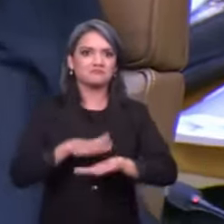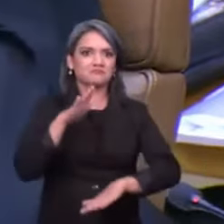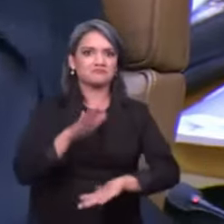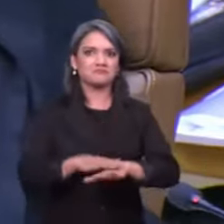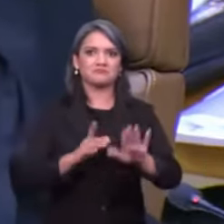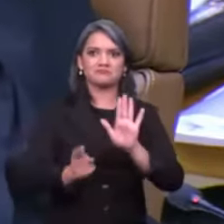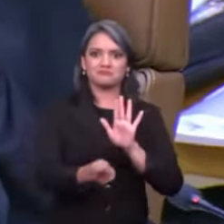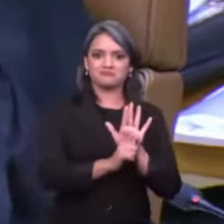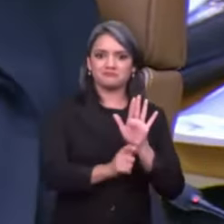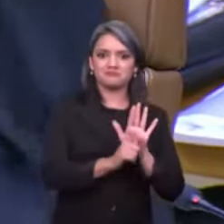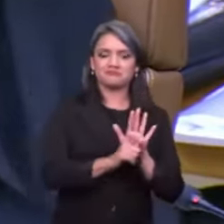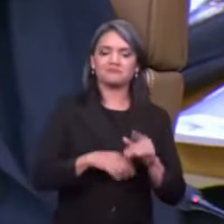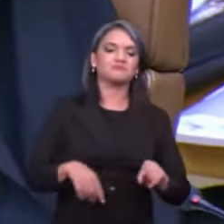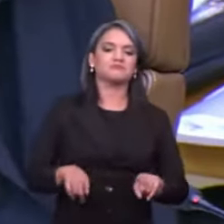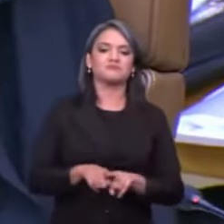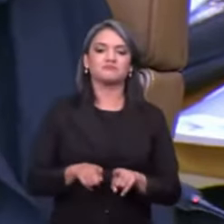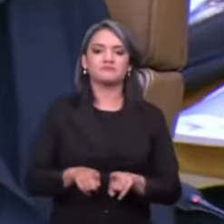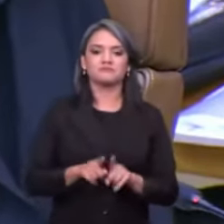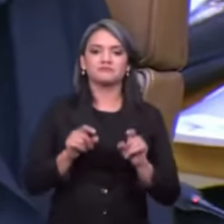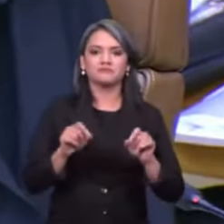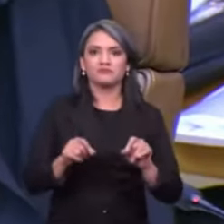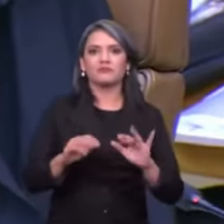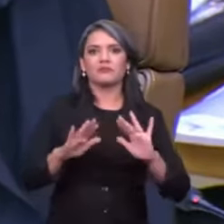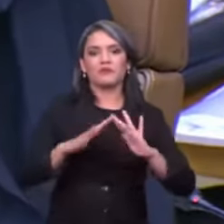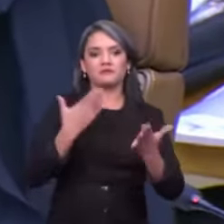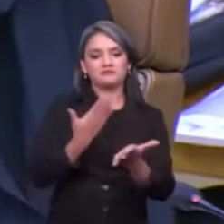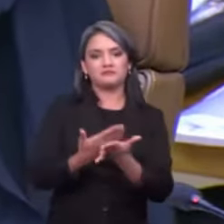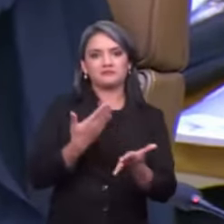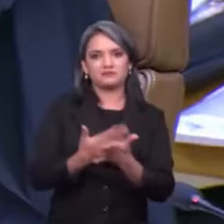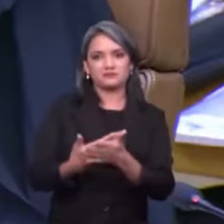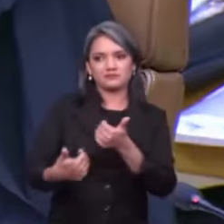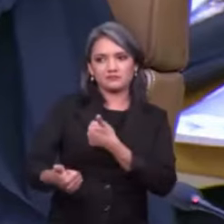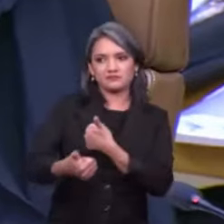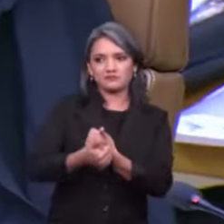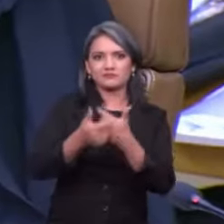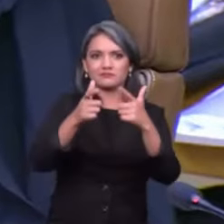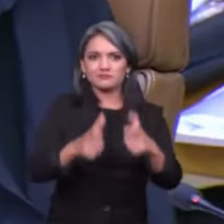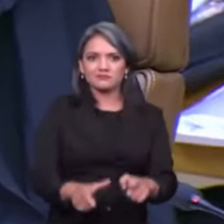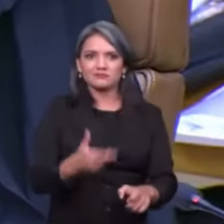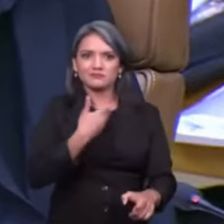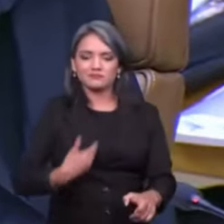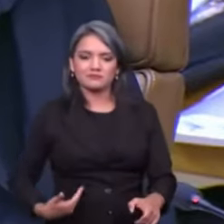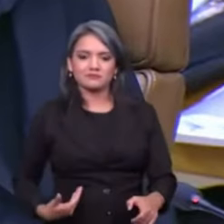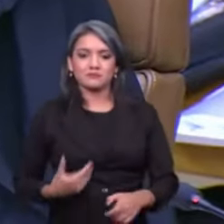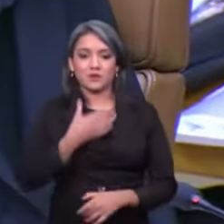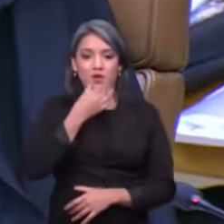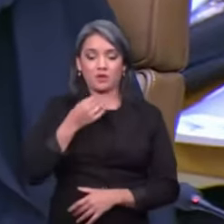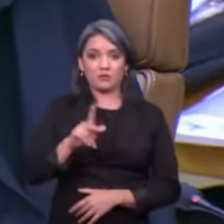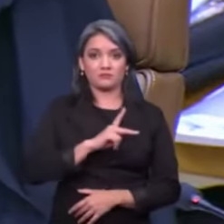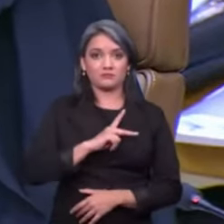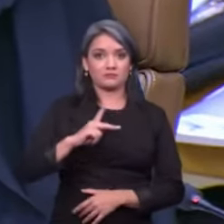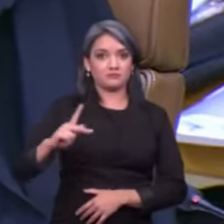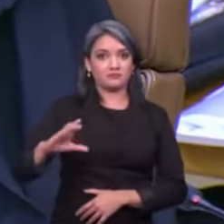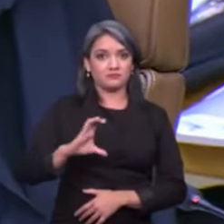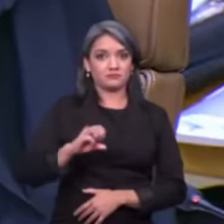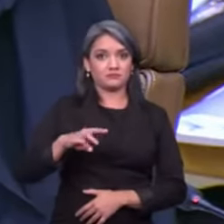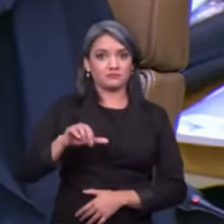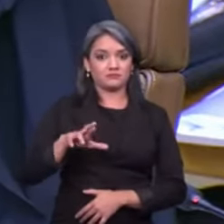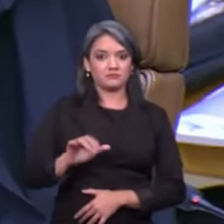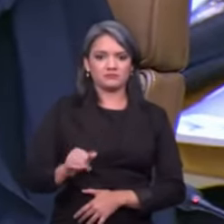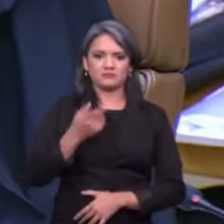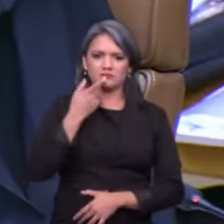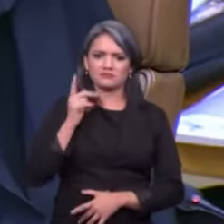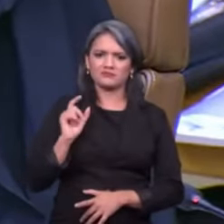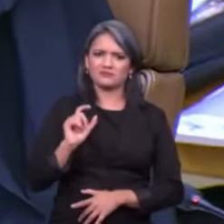inclusive perto de escolas e em locais públicos. Rui Moreira, o presidente da Câmara do Porto, enfatizou a contradição